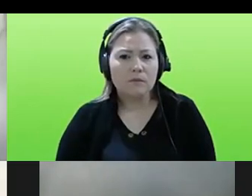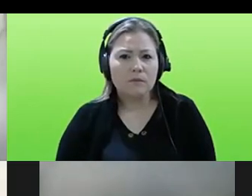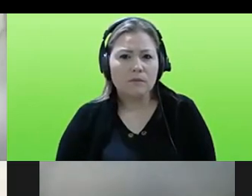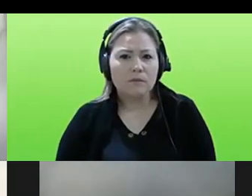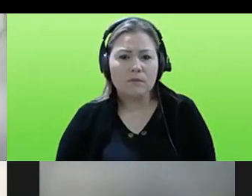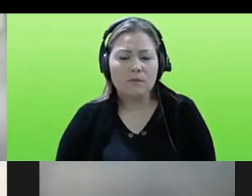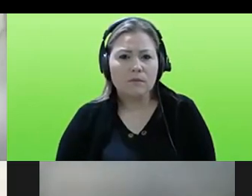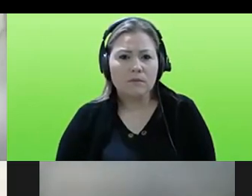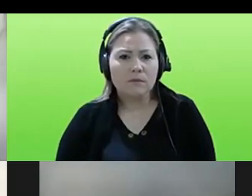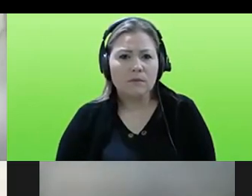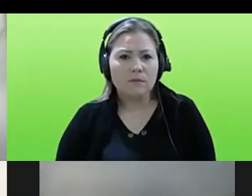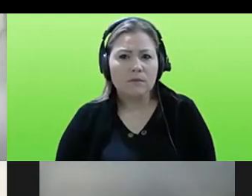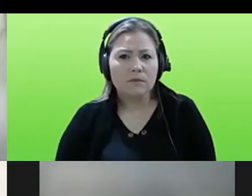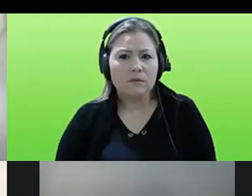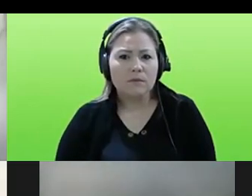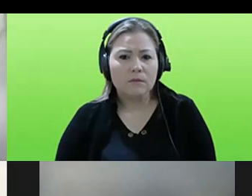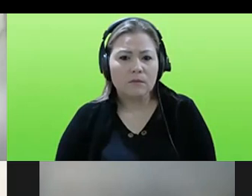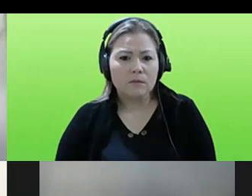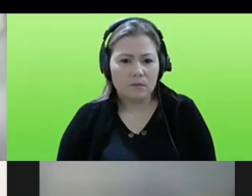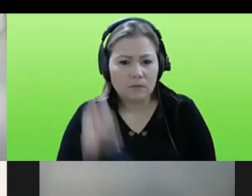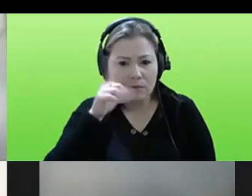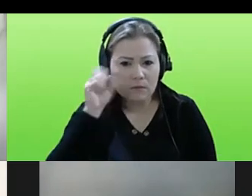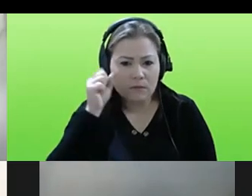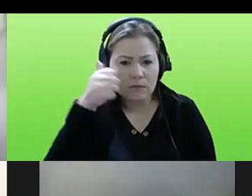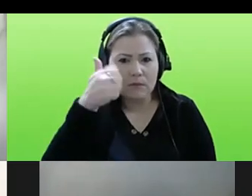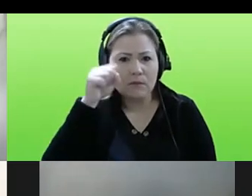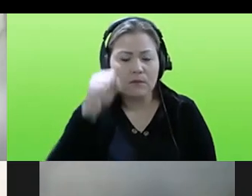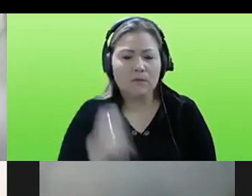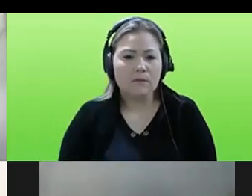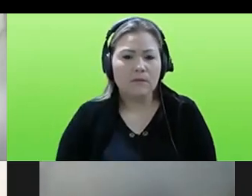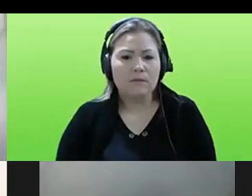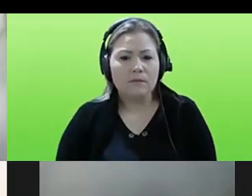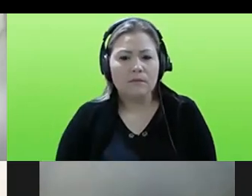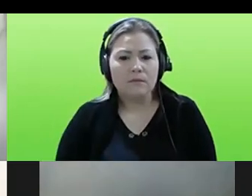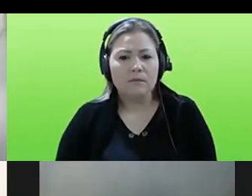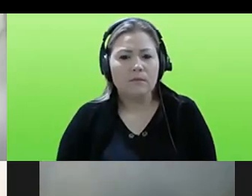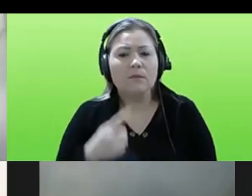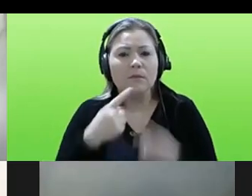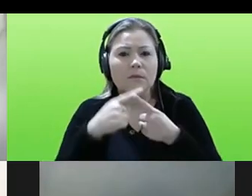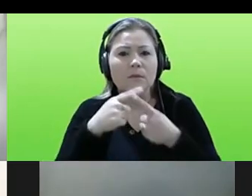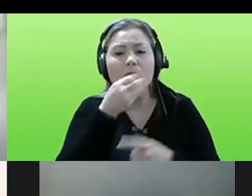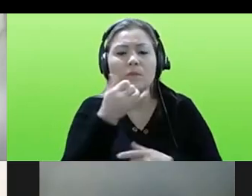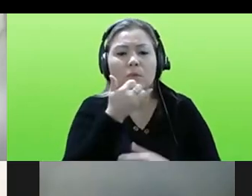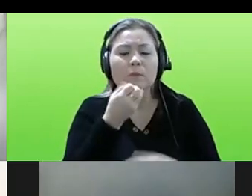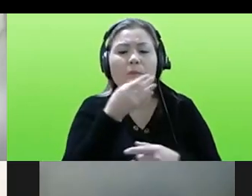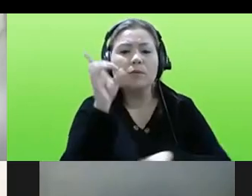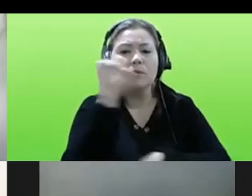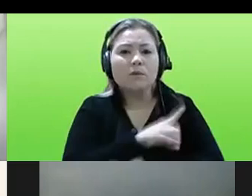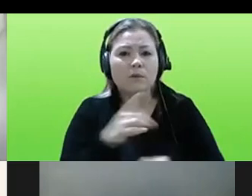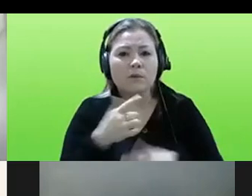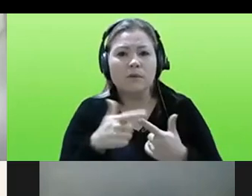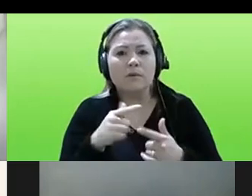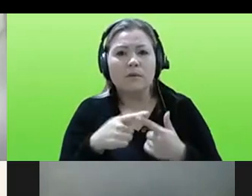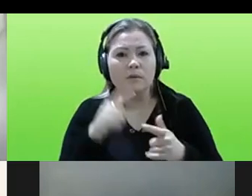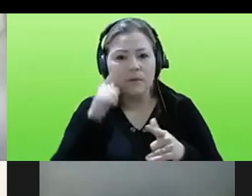Sim. Sou eu agora? Por favor. Ah, desculpa, pessoal. Bom dia. Estava colocando um cabo